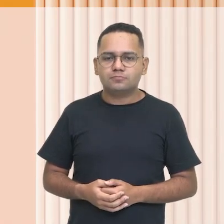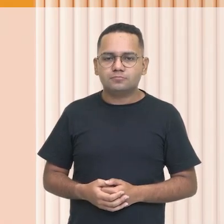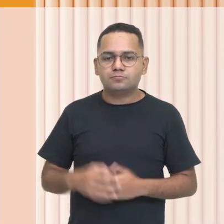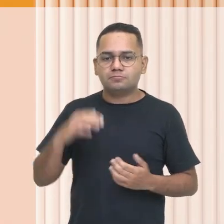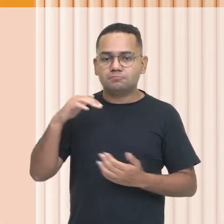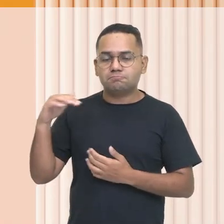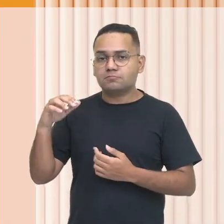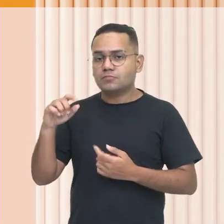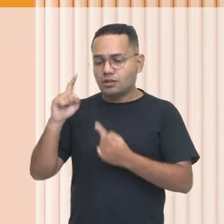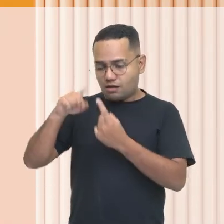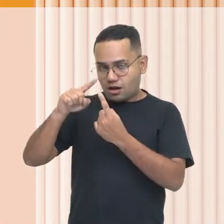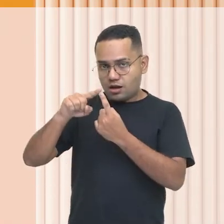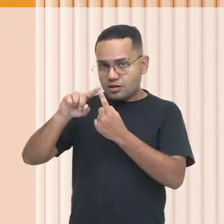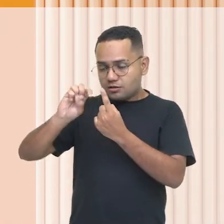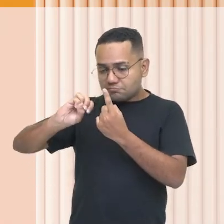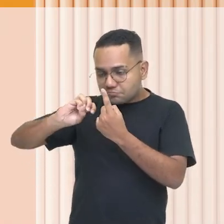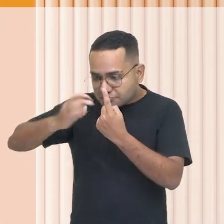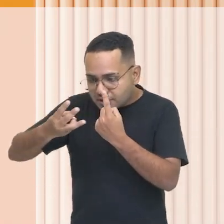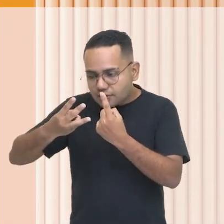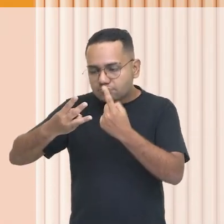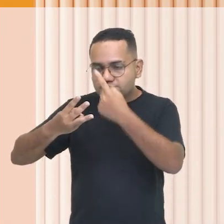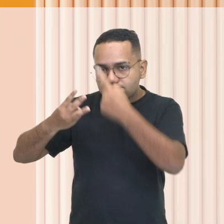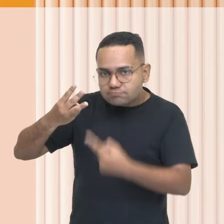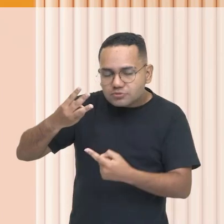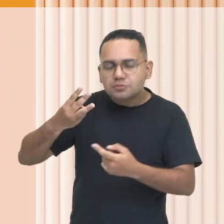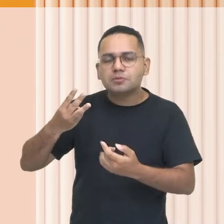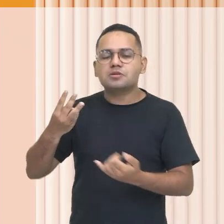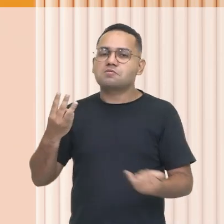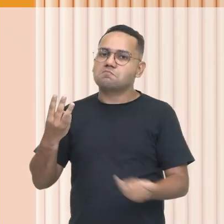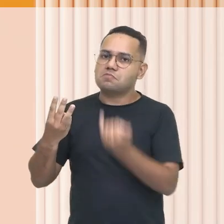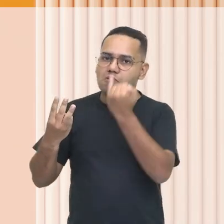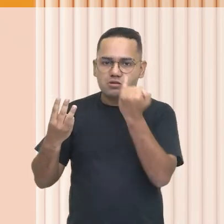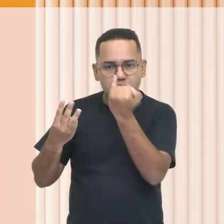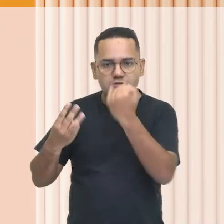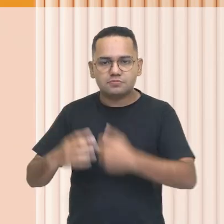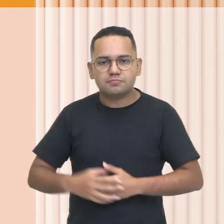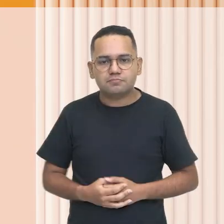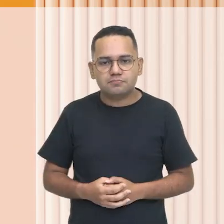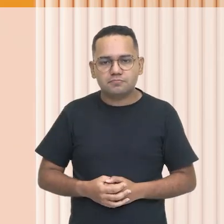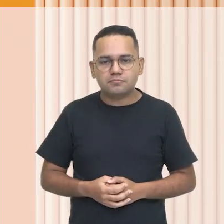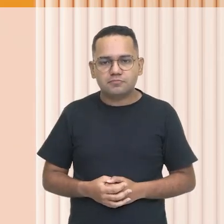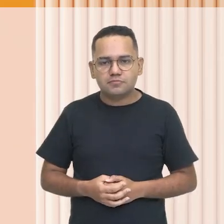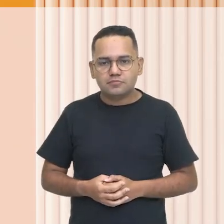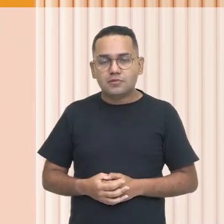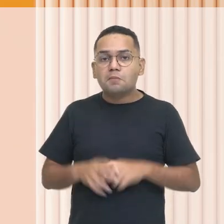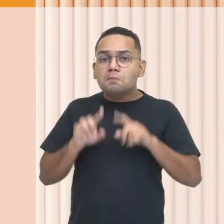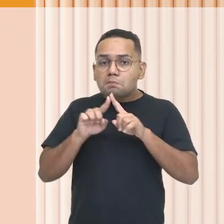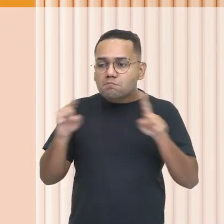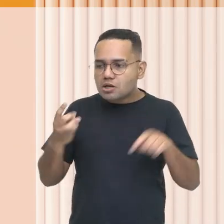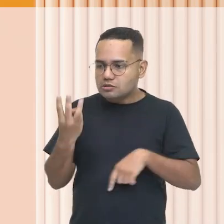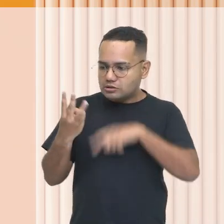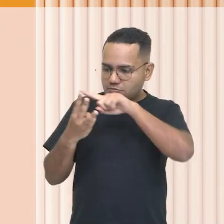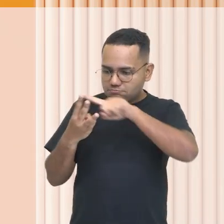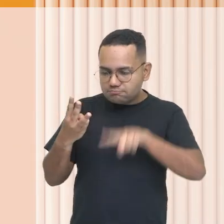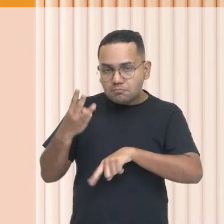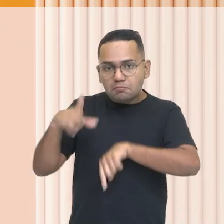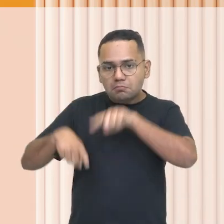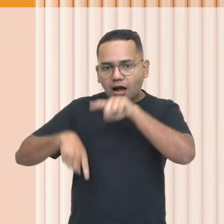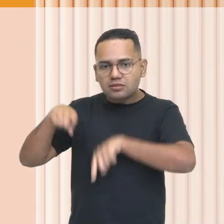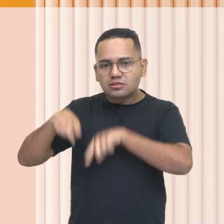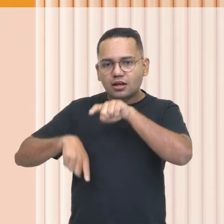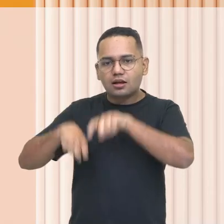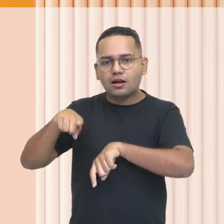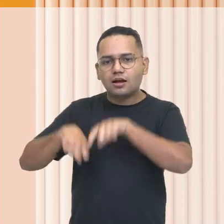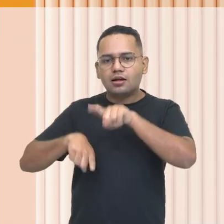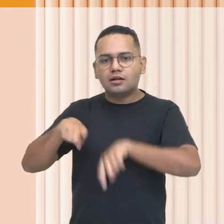três, né, pilares importantes para compreender a economia de Gana. E dentro desses três